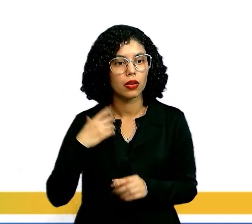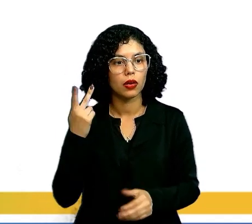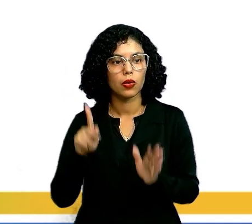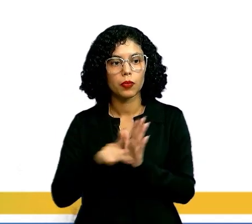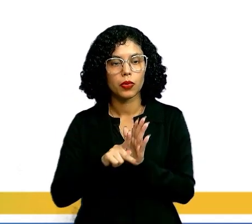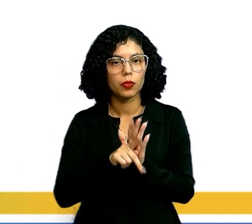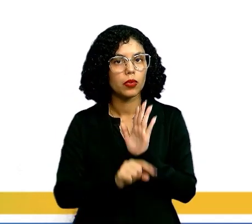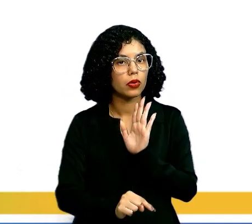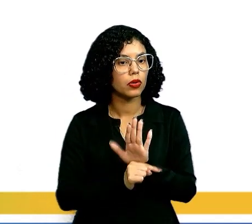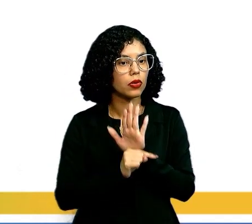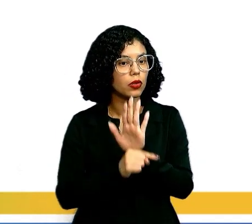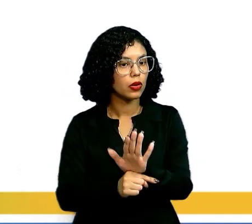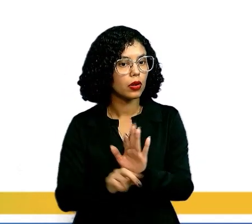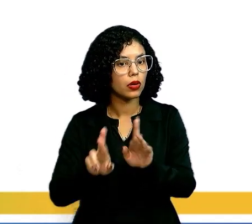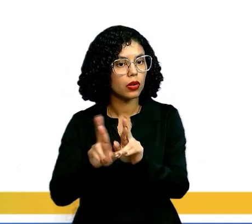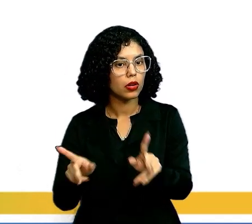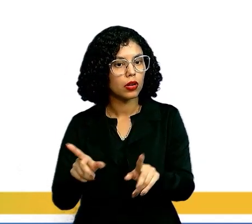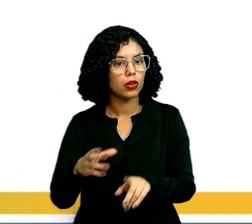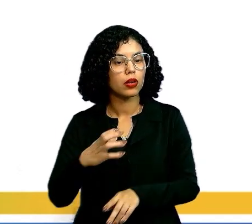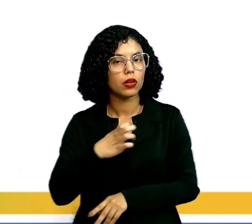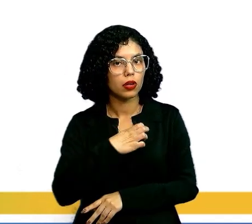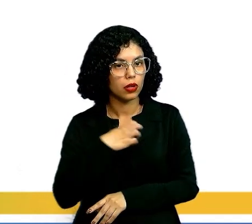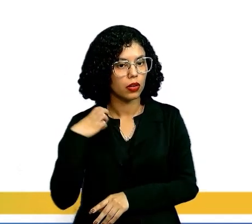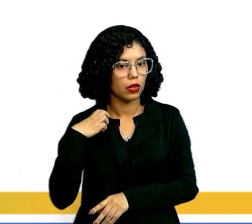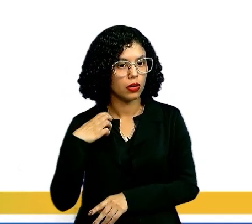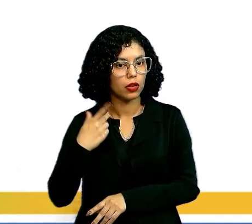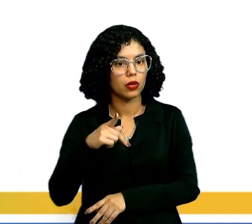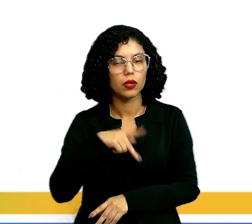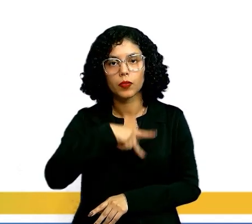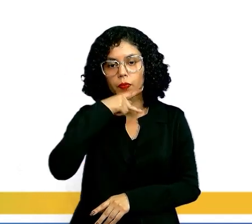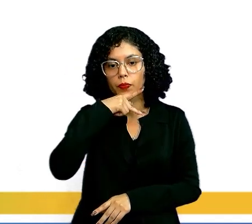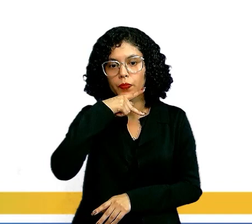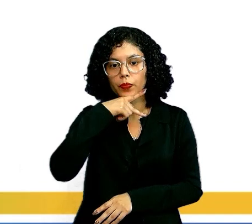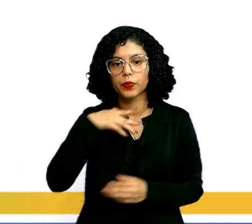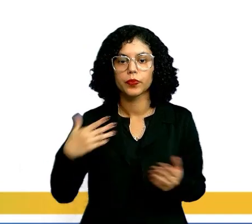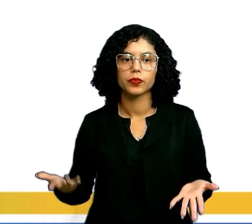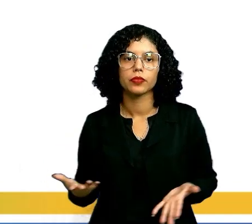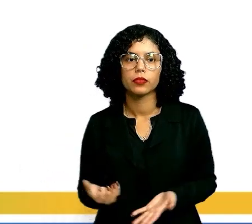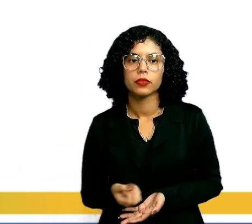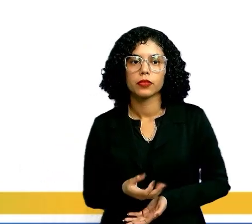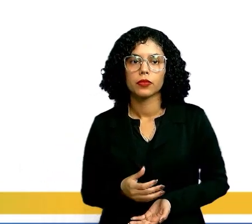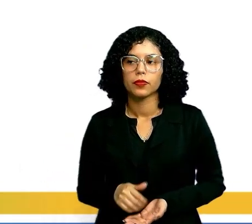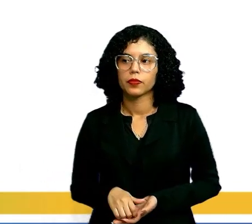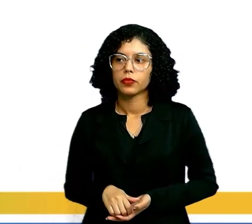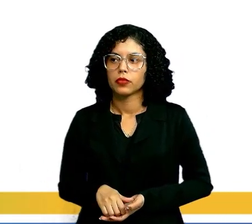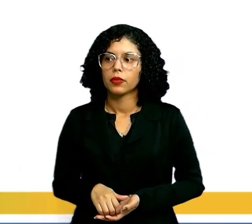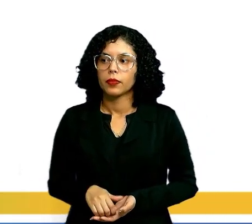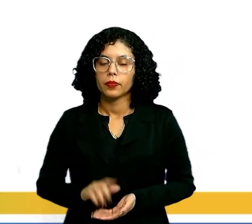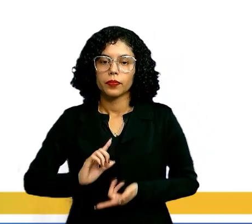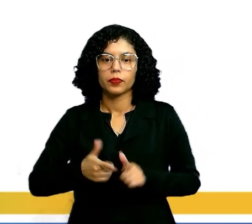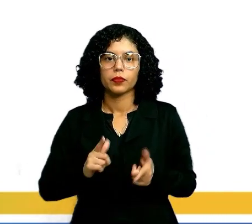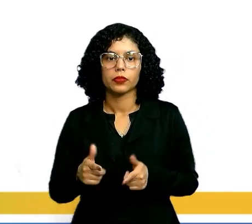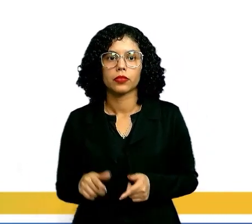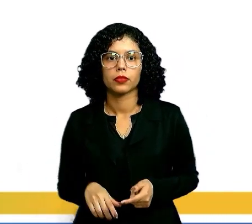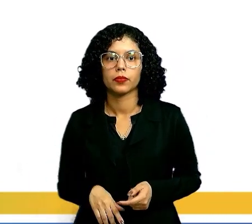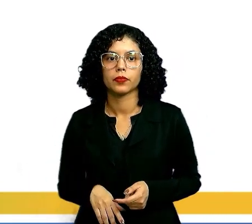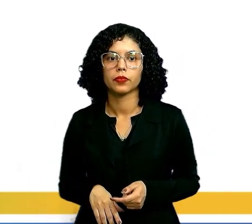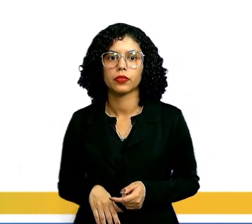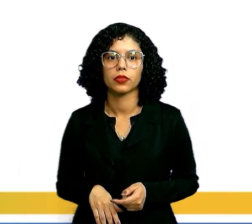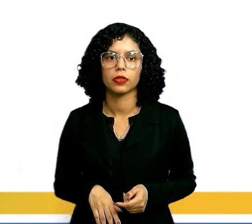propõe de diferente em relação à ética platônica bom então letra